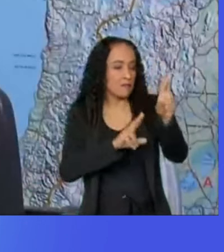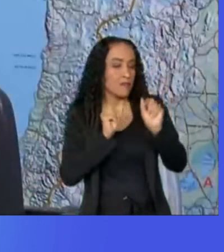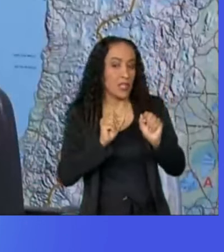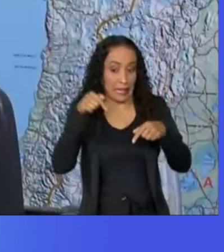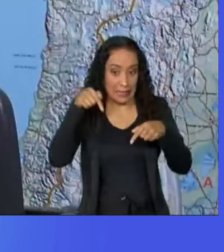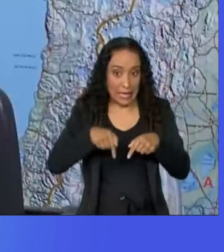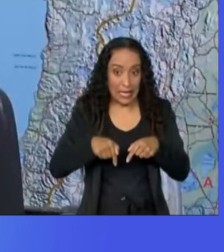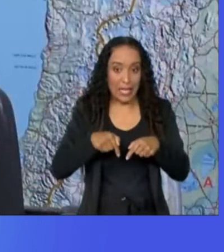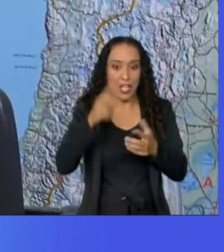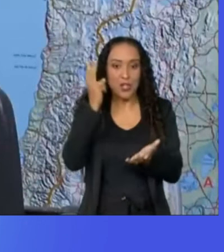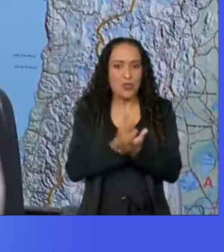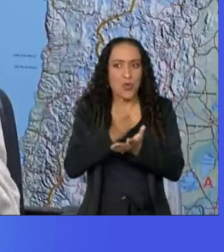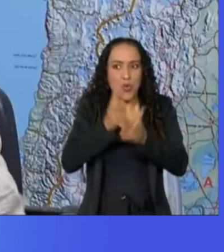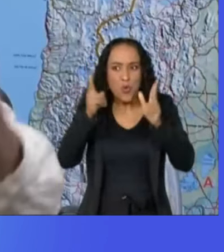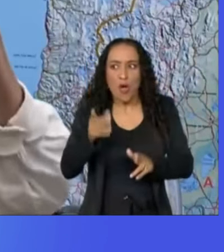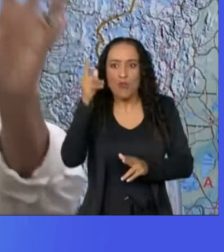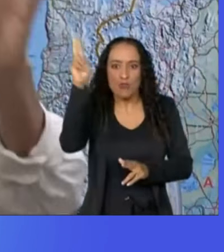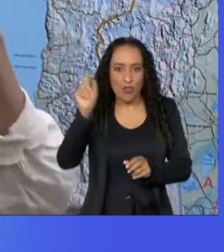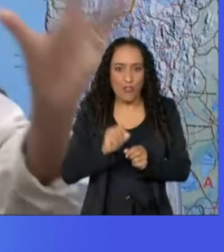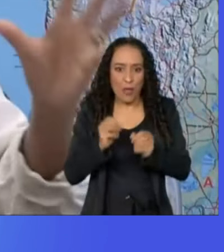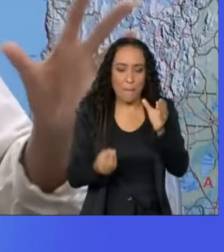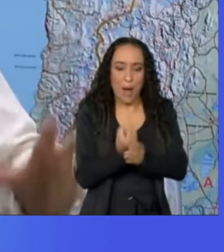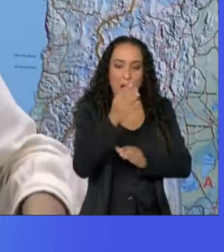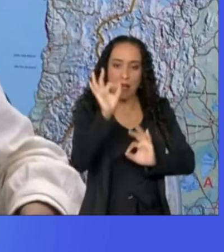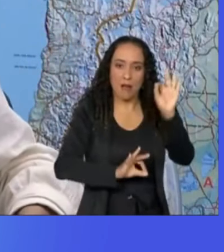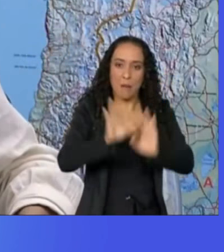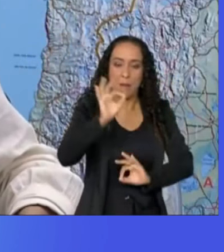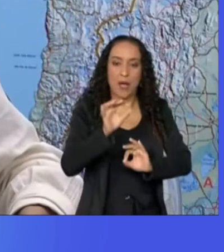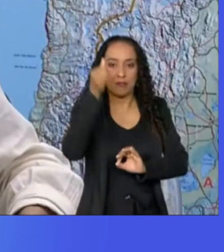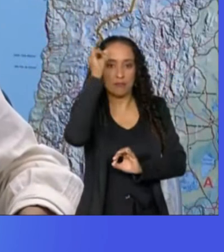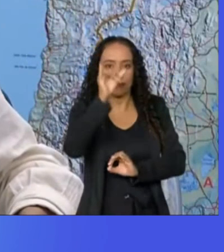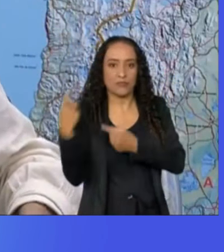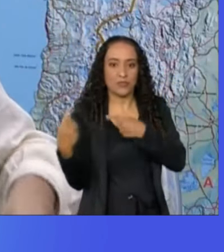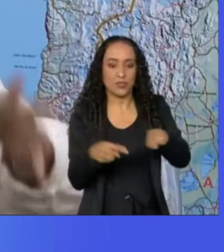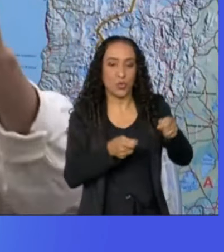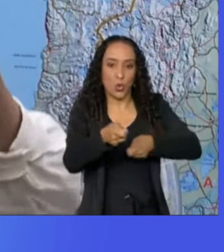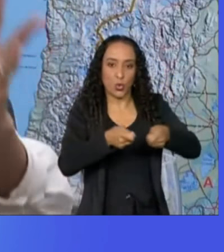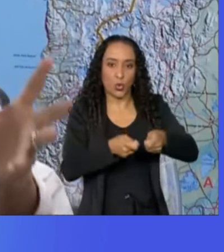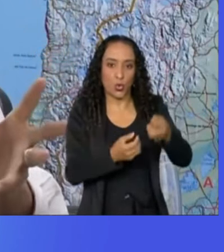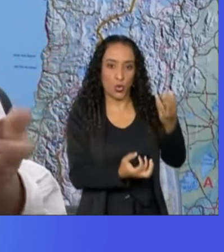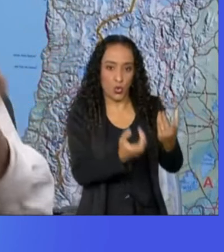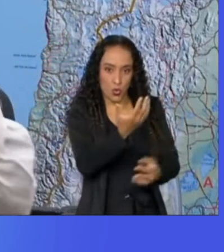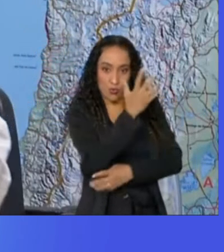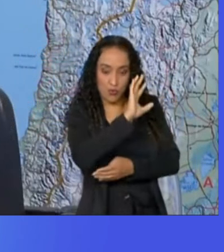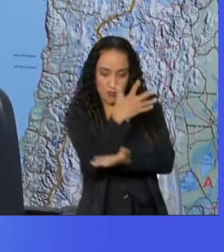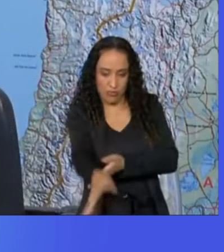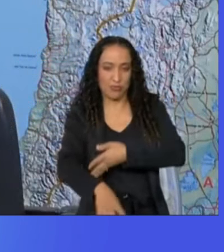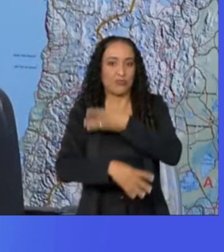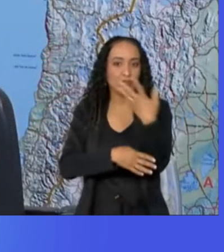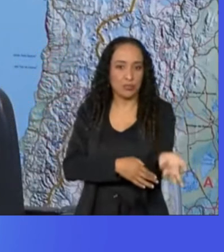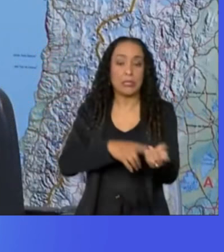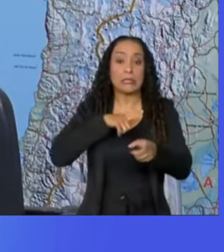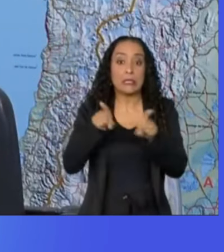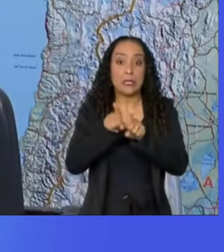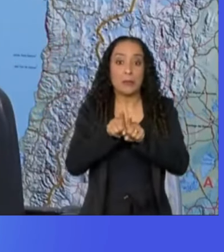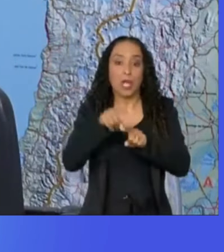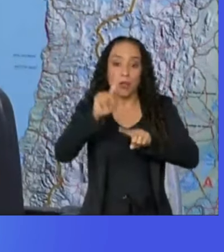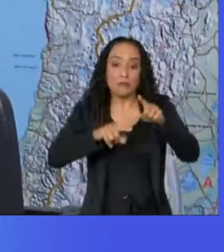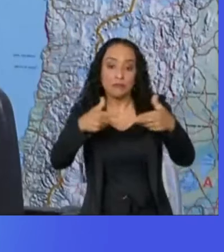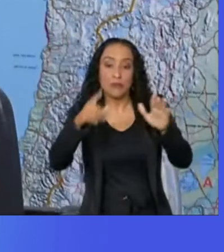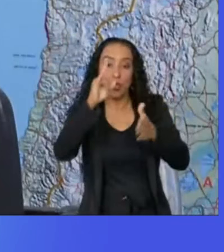daqui do mesmo jeito que o senhor fez o plano de prevenção e controle do desmatamento que a gente possa ter um instrumento para